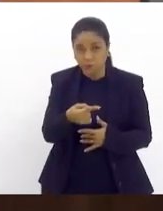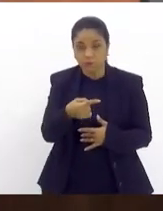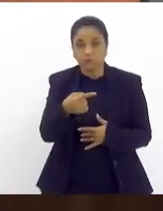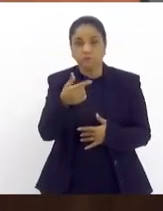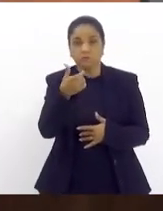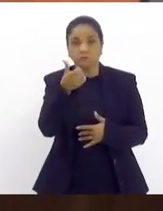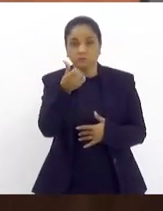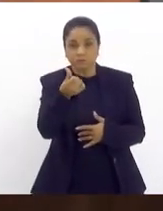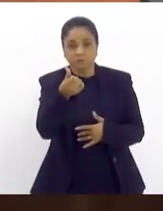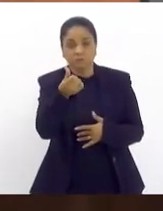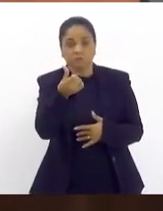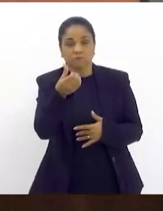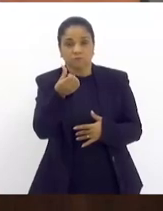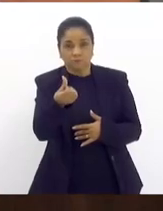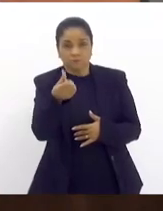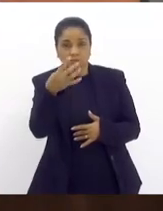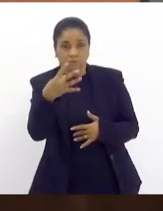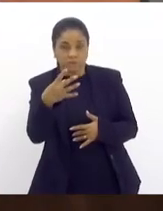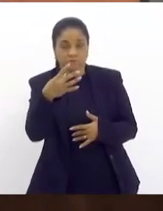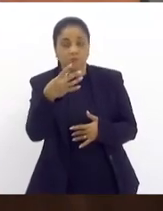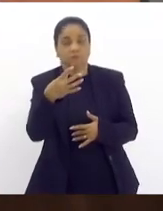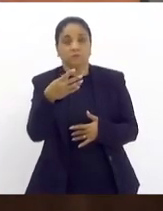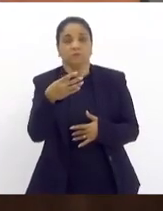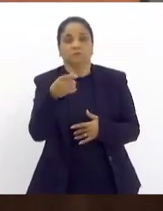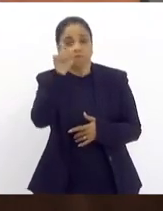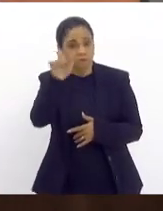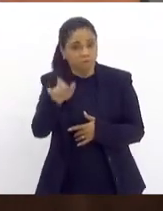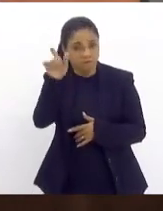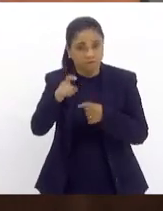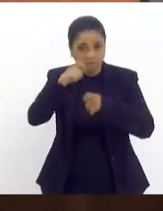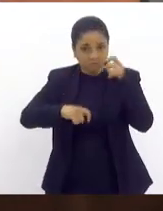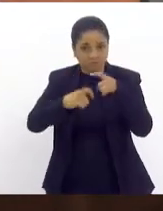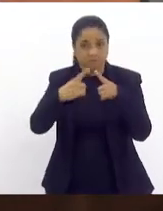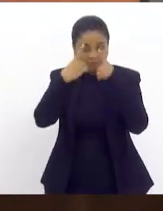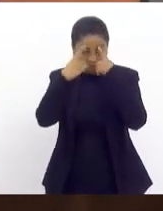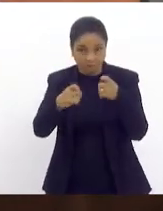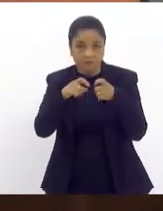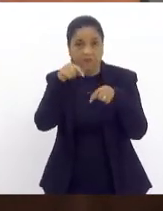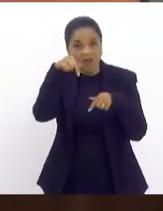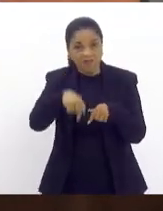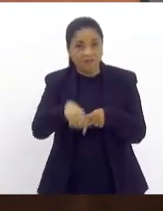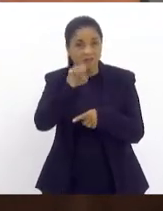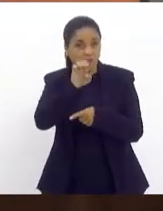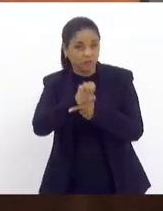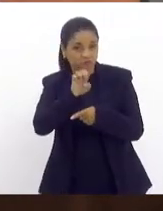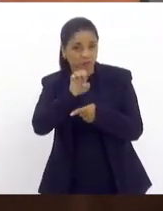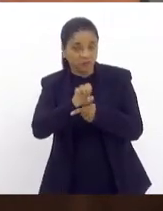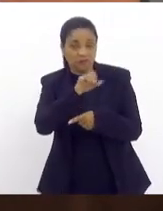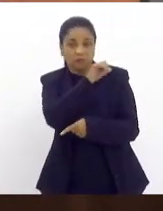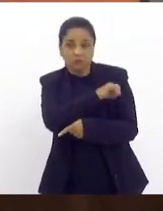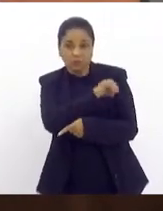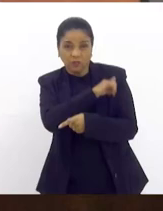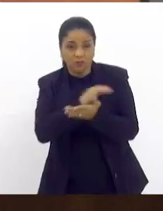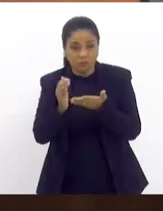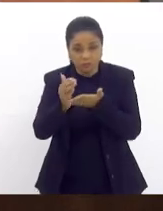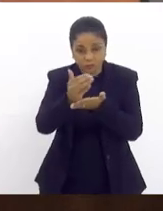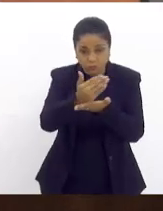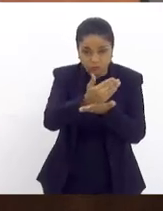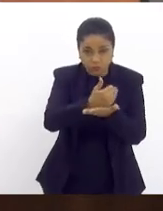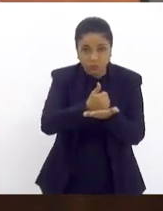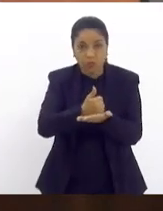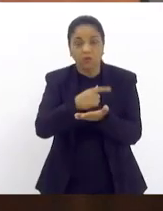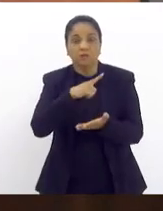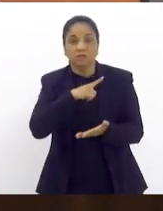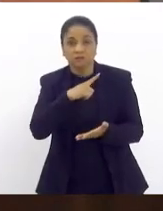de acordo com você mulher de 2021 do wispe no estado do Rio de Janeiro a gente teve